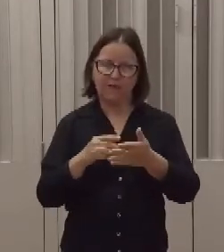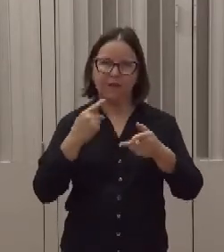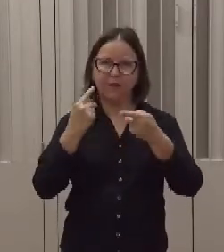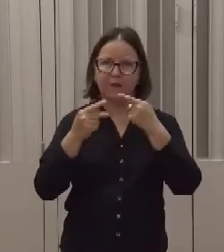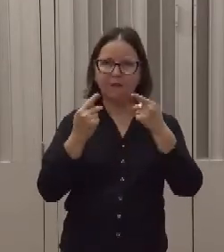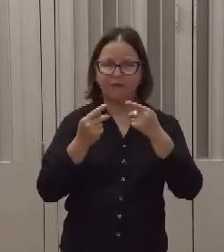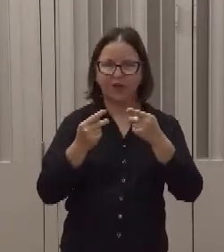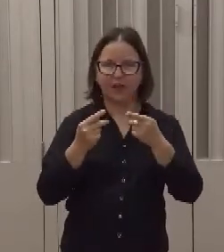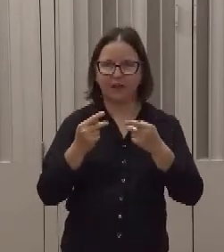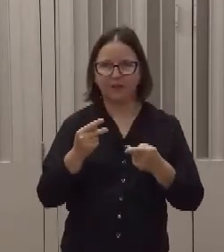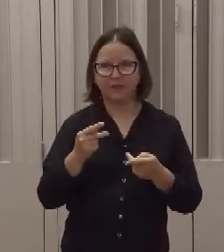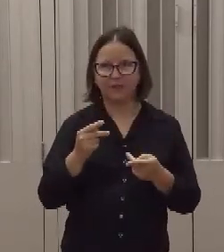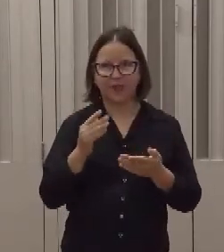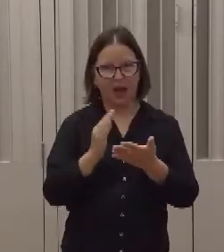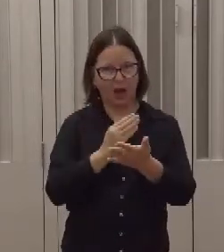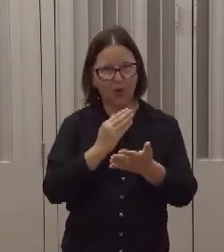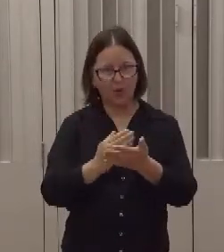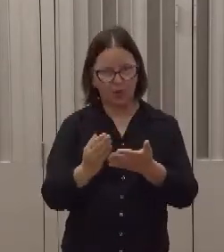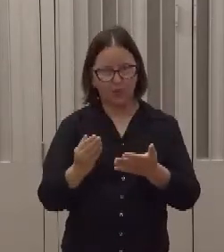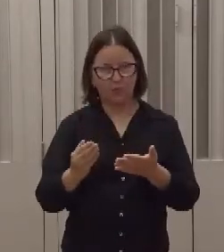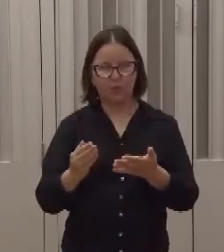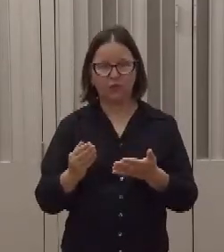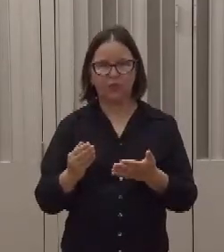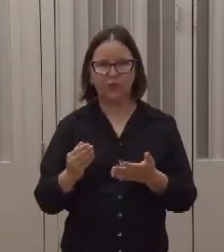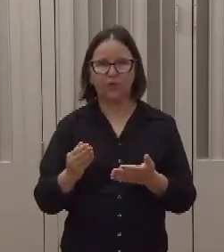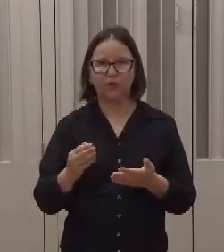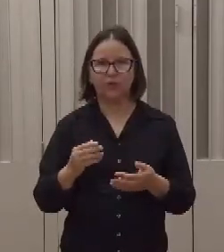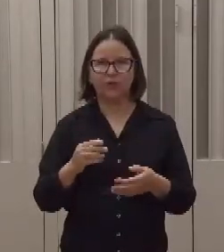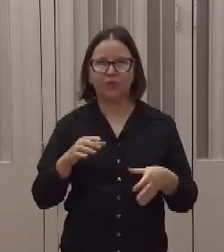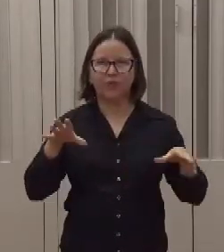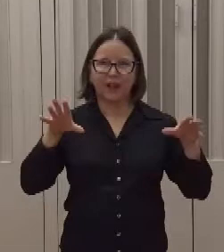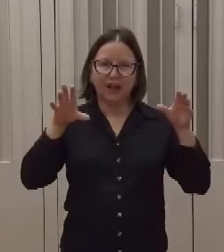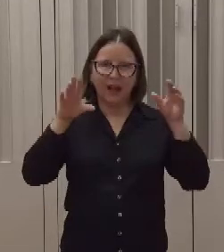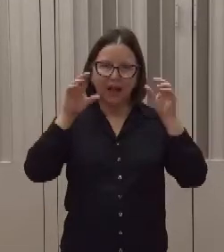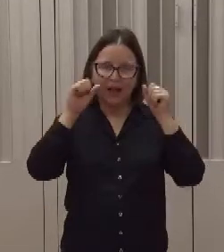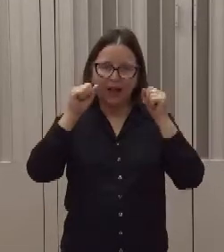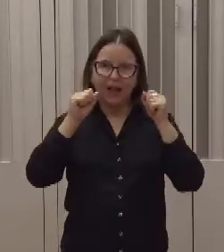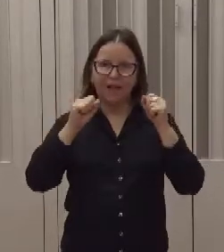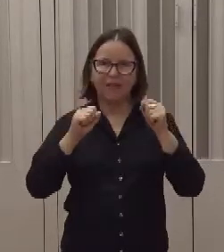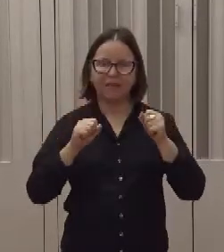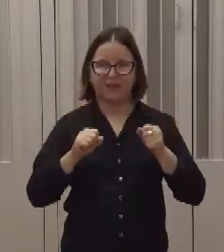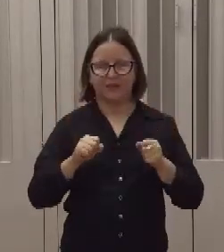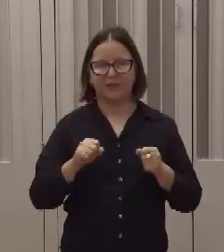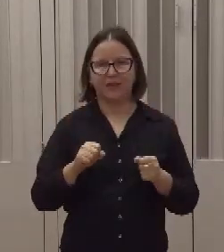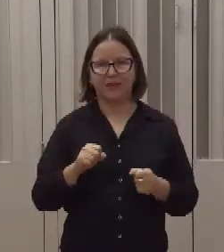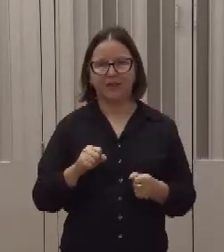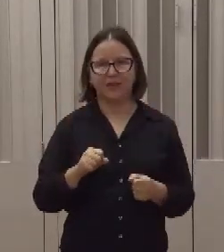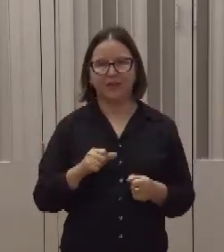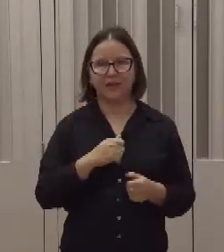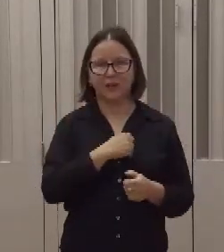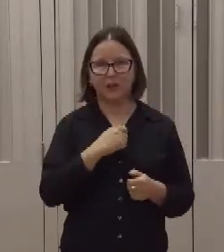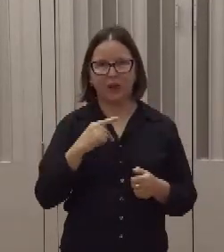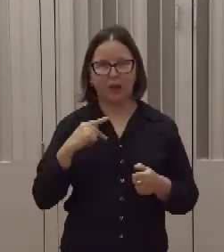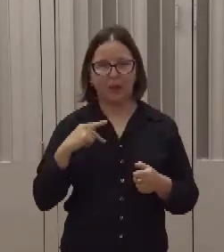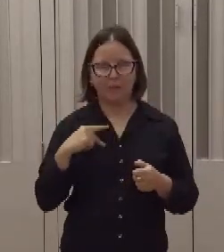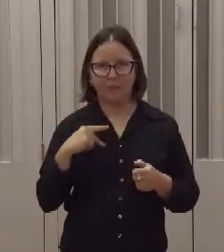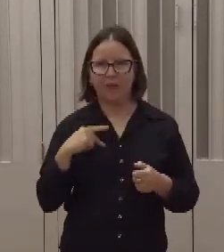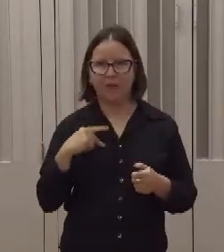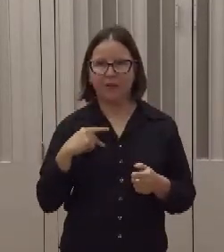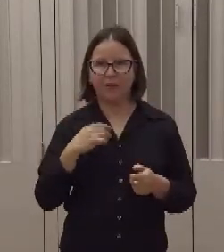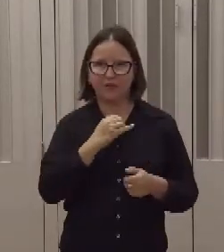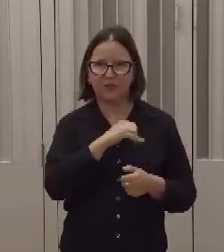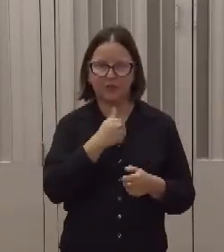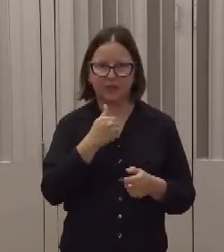alguns haviam ouvido de Policarpo, que havia andado com João, que o apóstolo, tendo ido um dia a